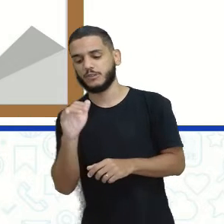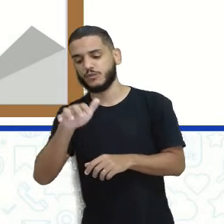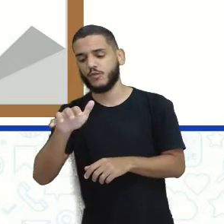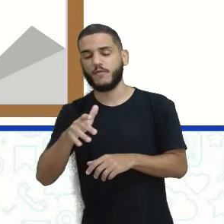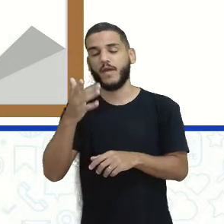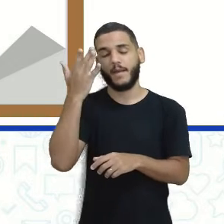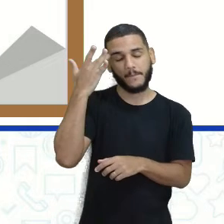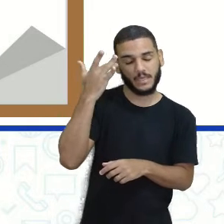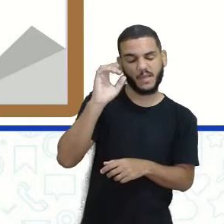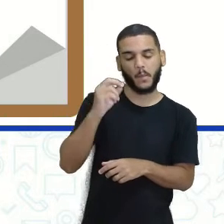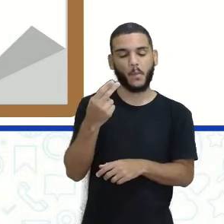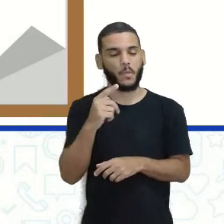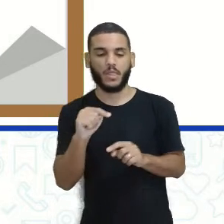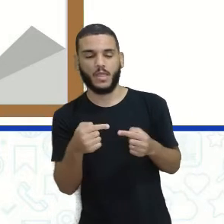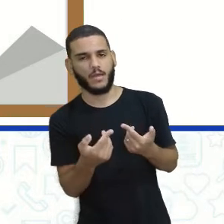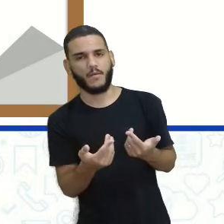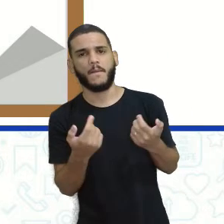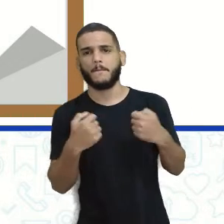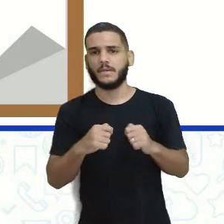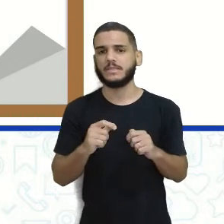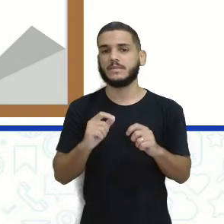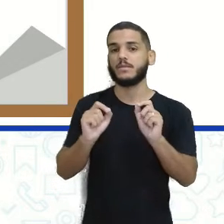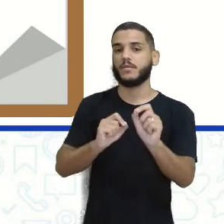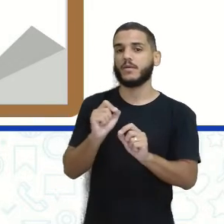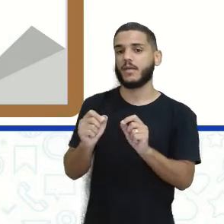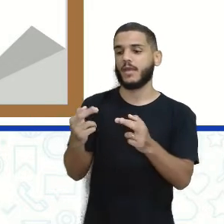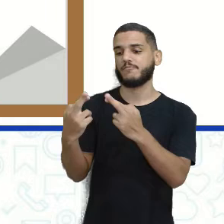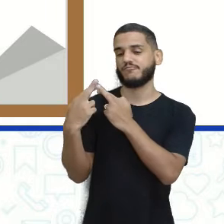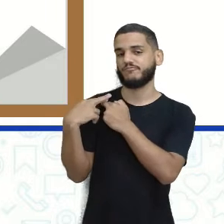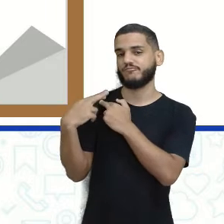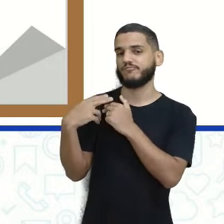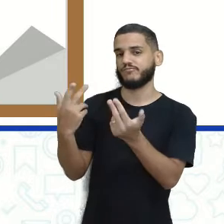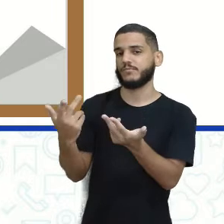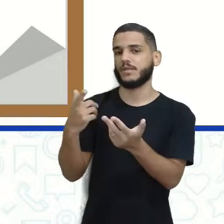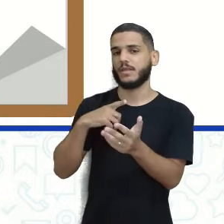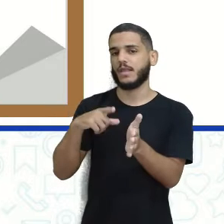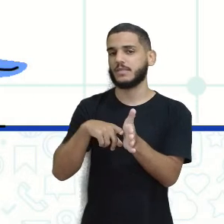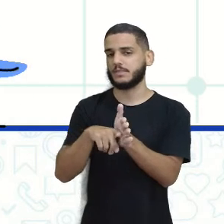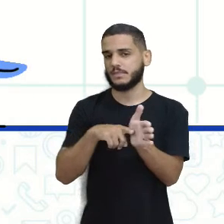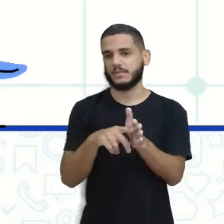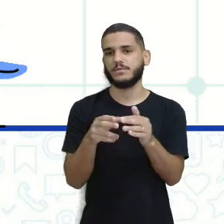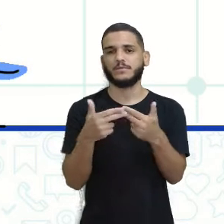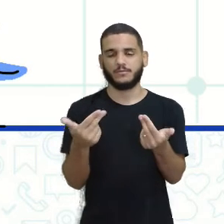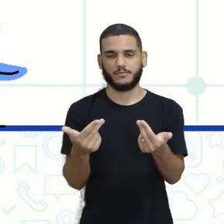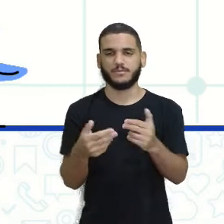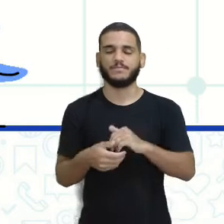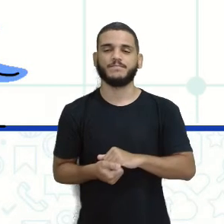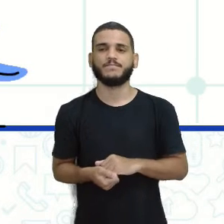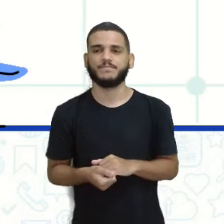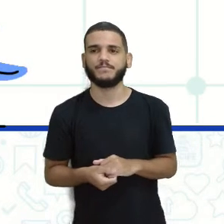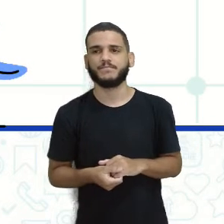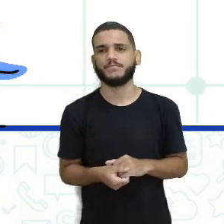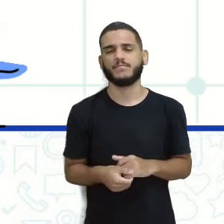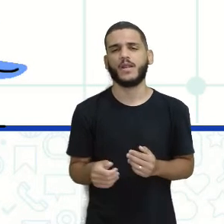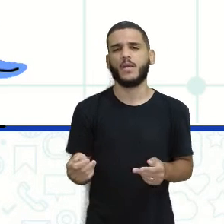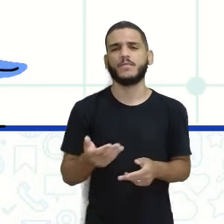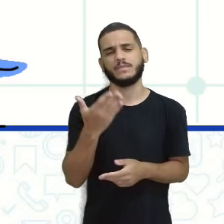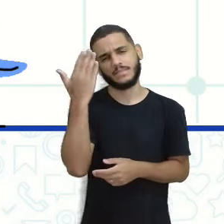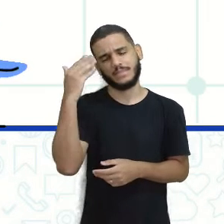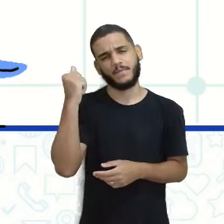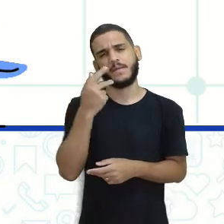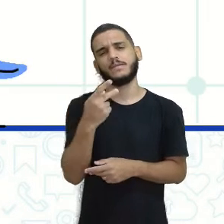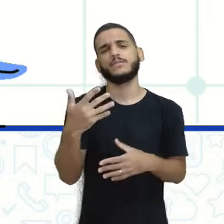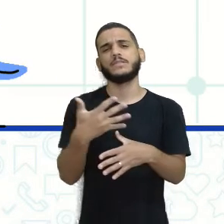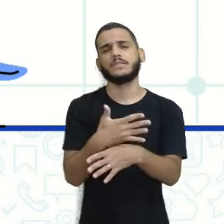vai. A gente vê algum órgão específico que vai perceber isso aí, a chance de acontecer algo, não é isso? E eu queria saber da sua cidade